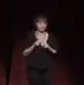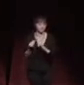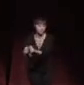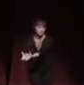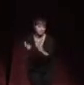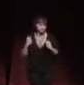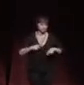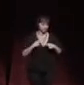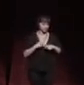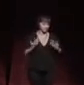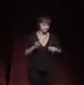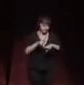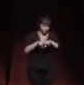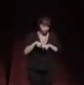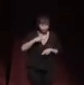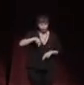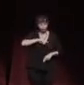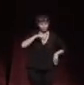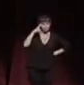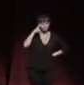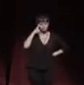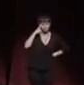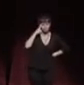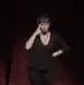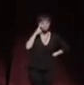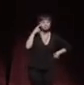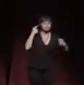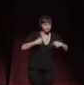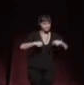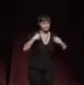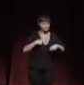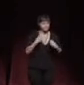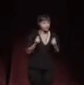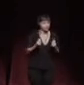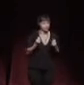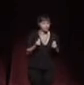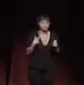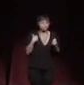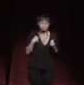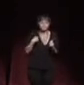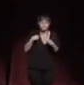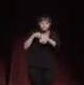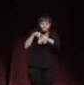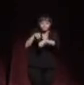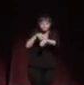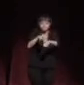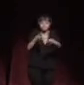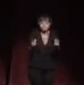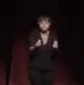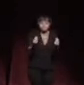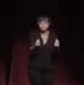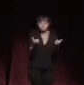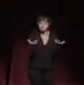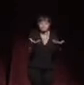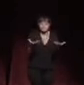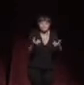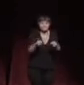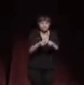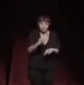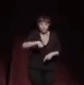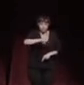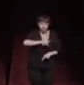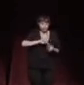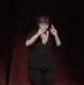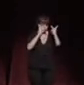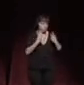nosso centro. Então eu pensei muito, eu creio que existe uma enorme sensibilidade, inclusive dentro de nós humanos,